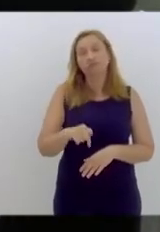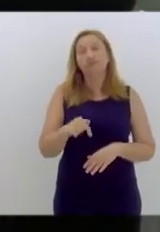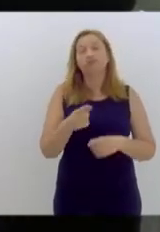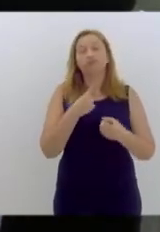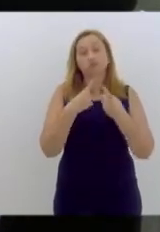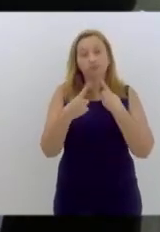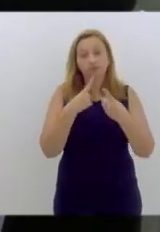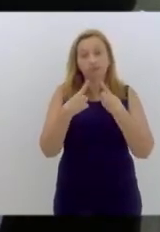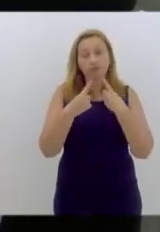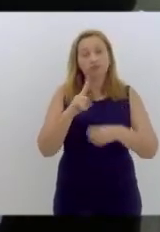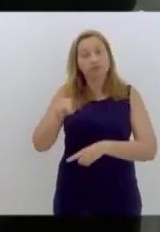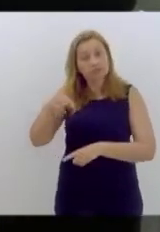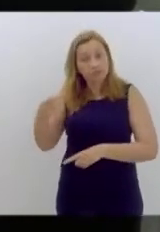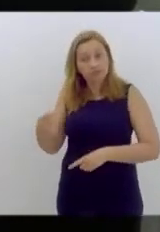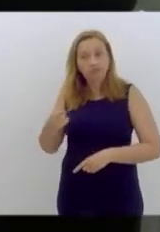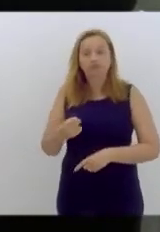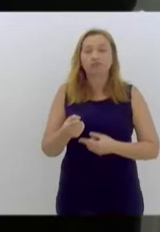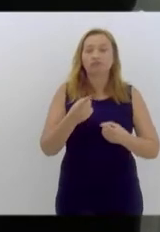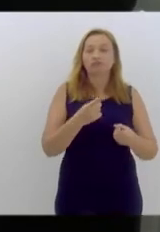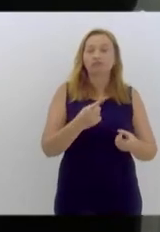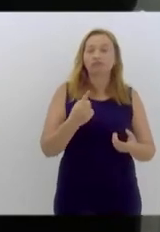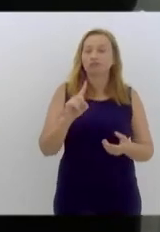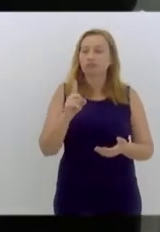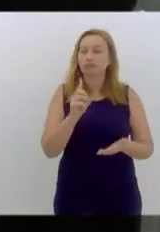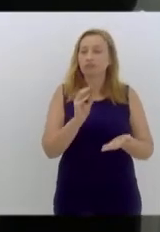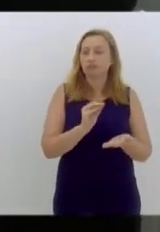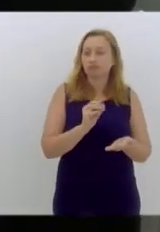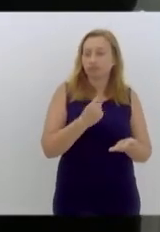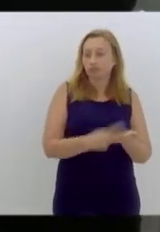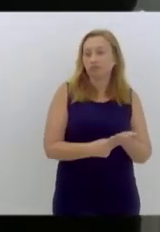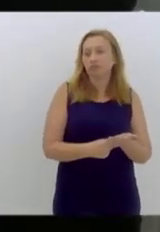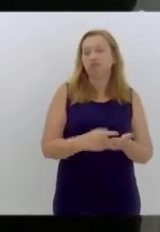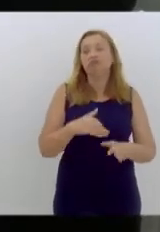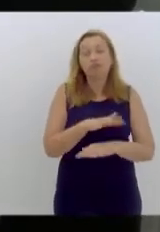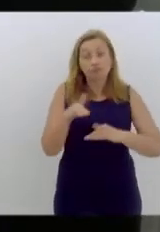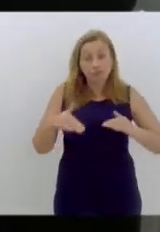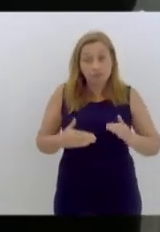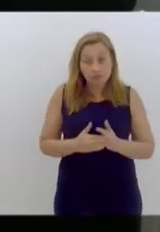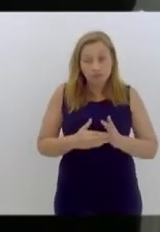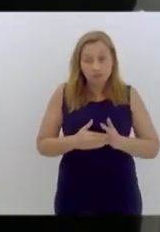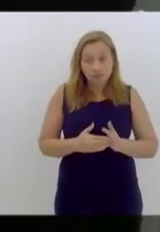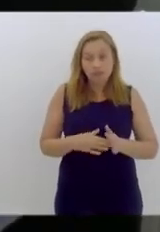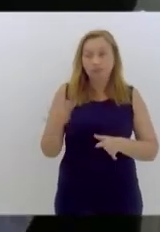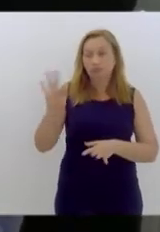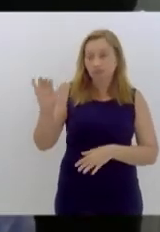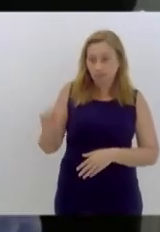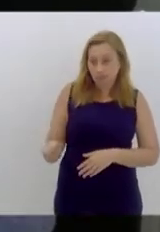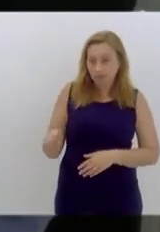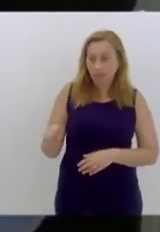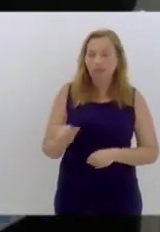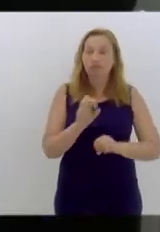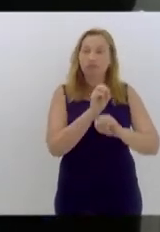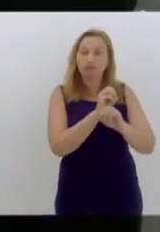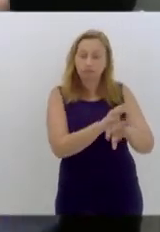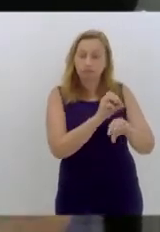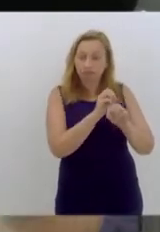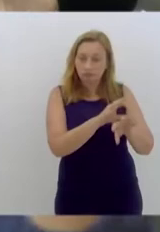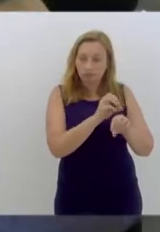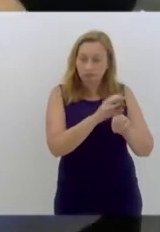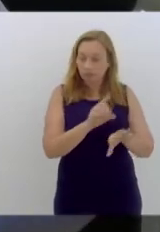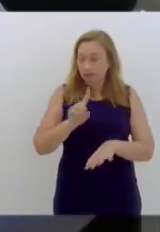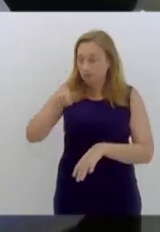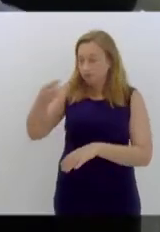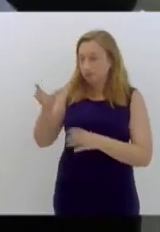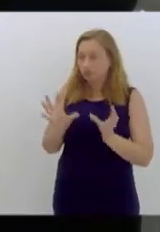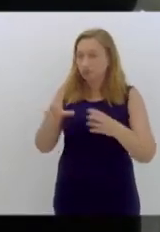discutindo é um outro exemplo de descompromisso, porque todos da fazenda, da educação, de